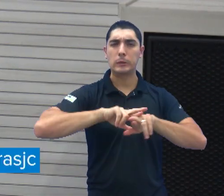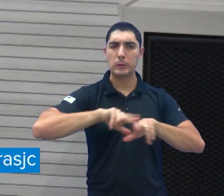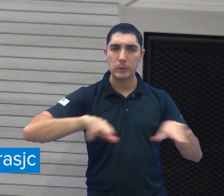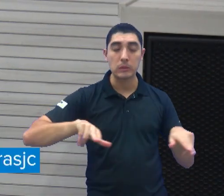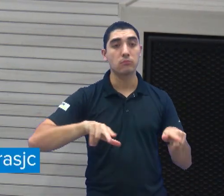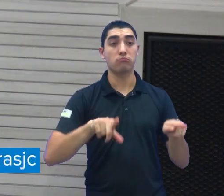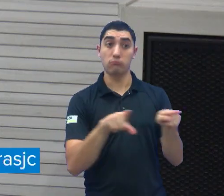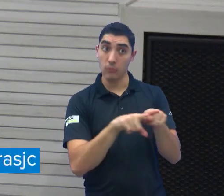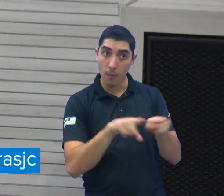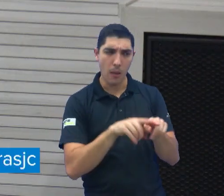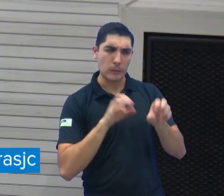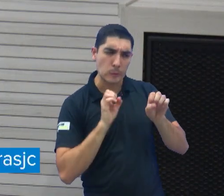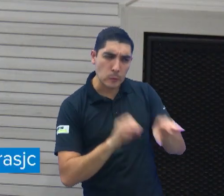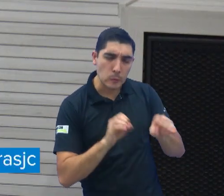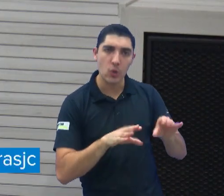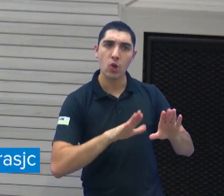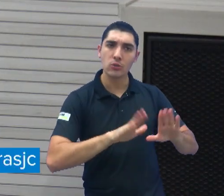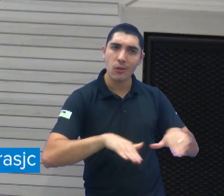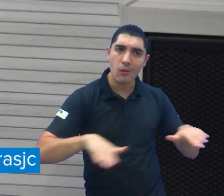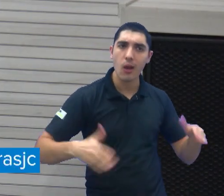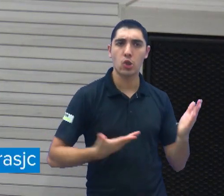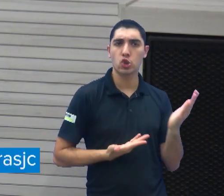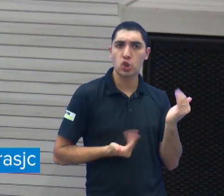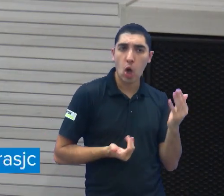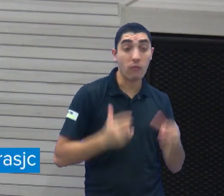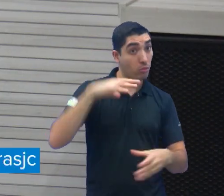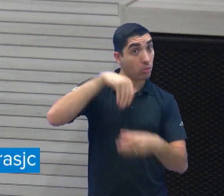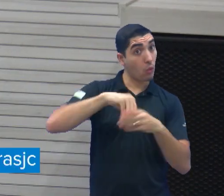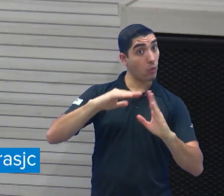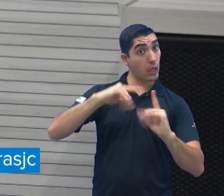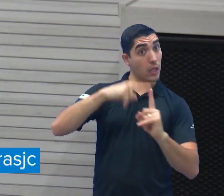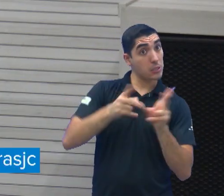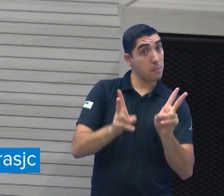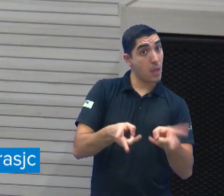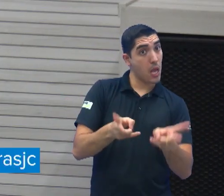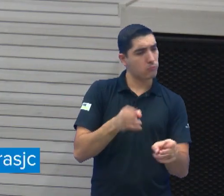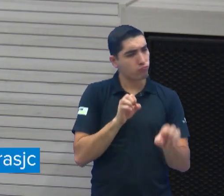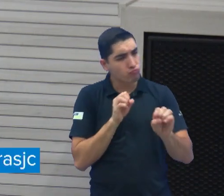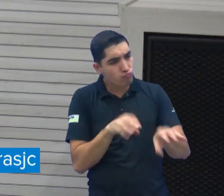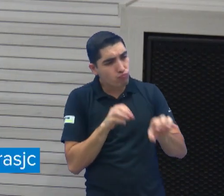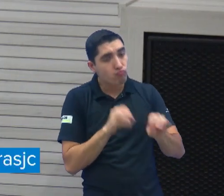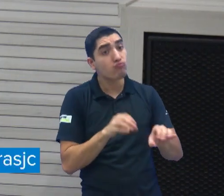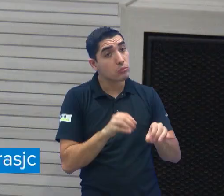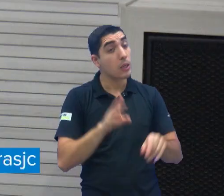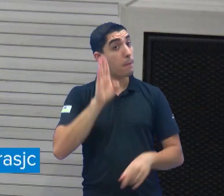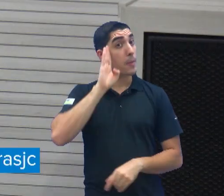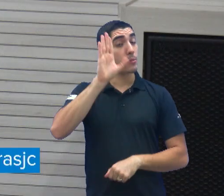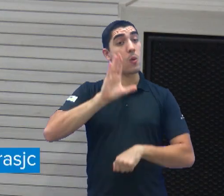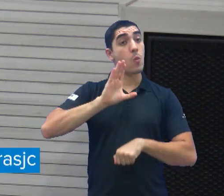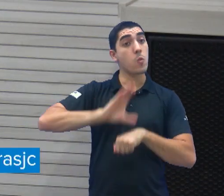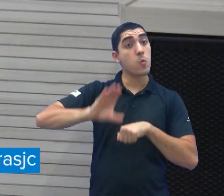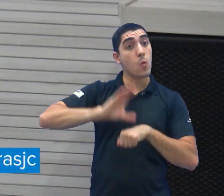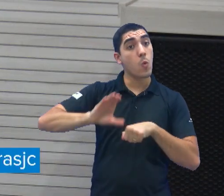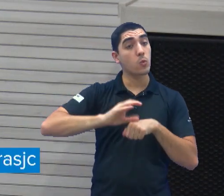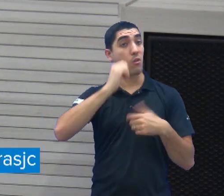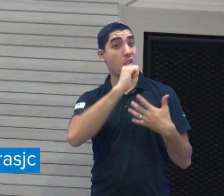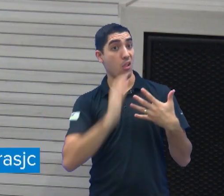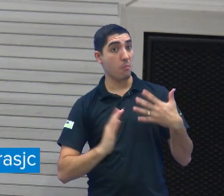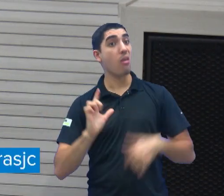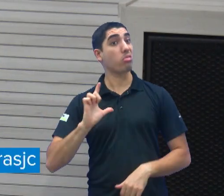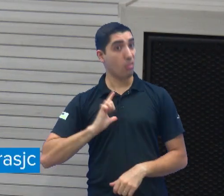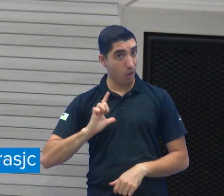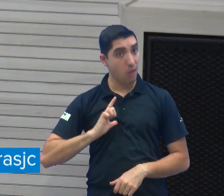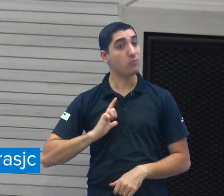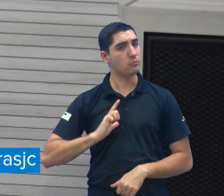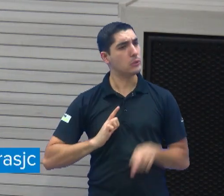de jovens e crianças nos espaços da igreja, especialmente no curso de formação em Libras, que